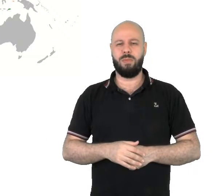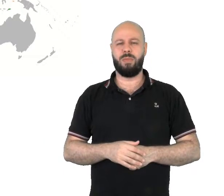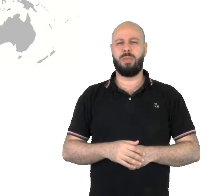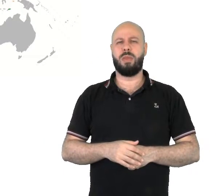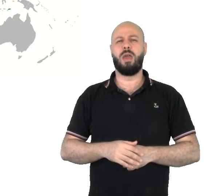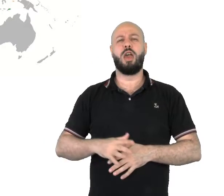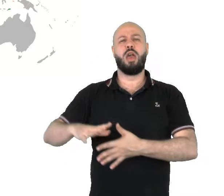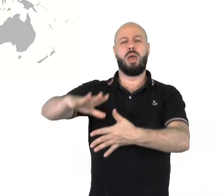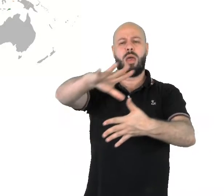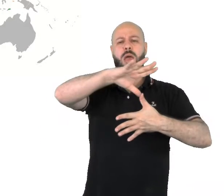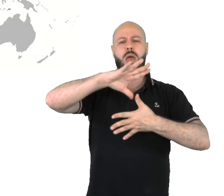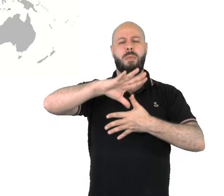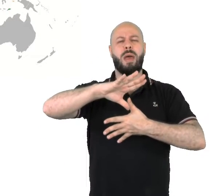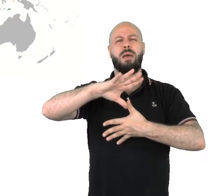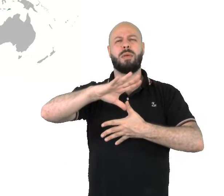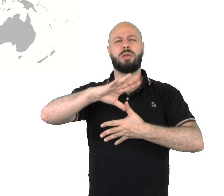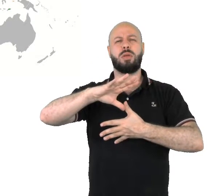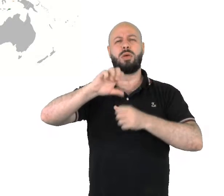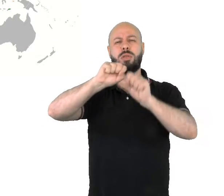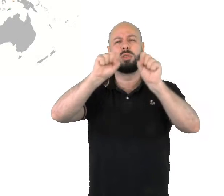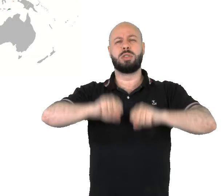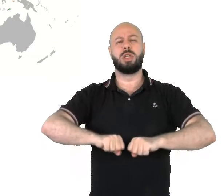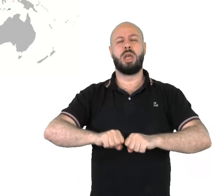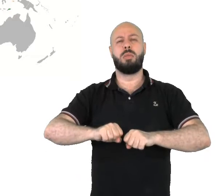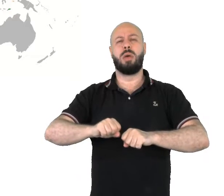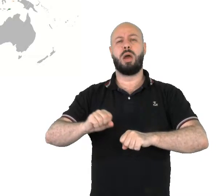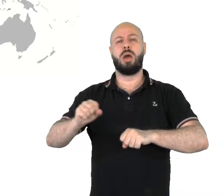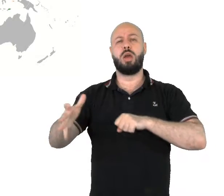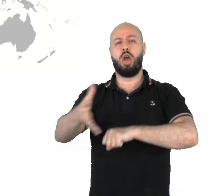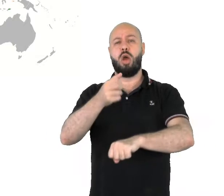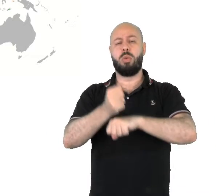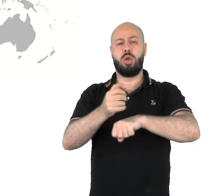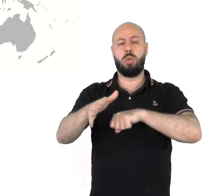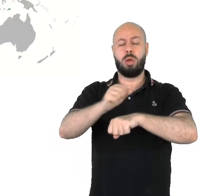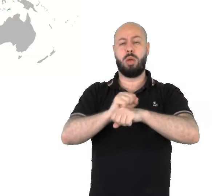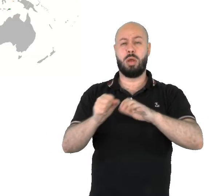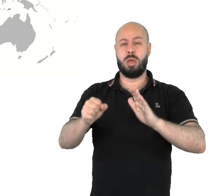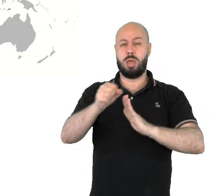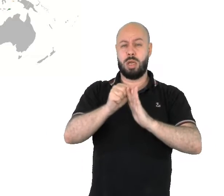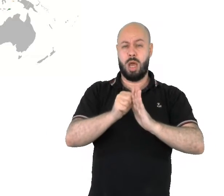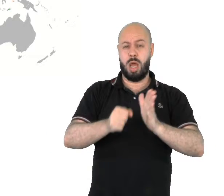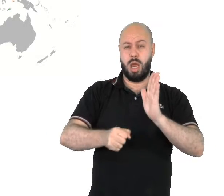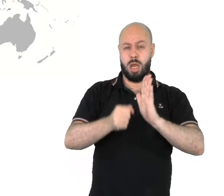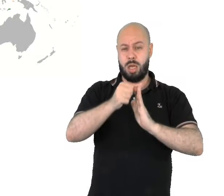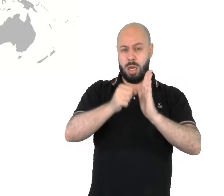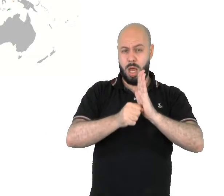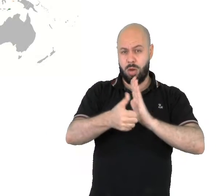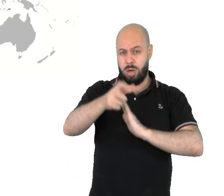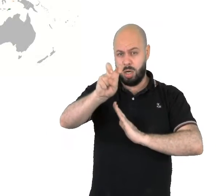do sistema colonial em 1500, século XV. Tá,